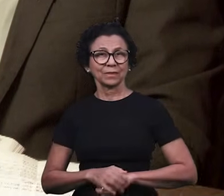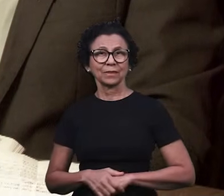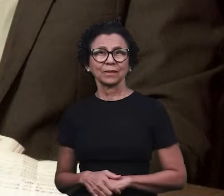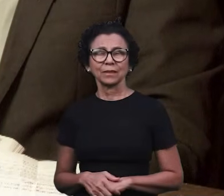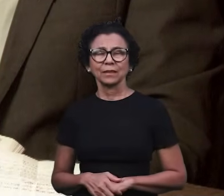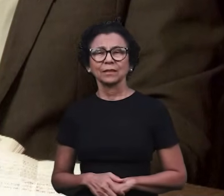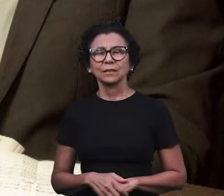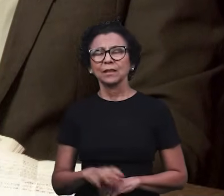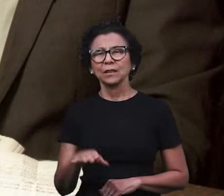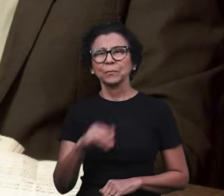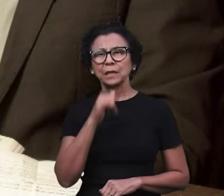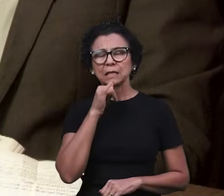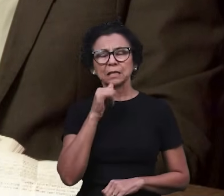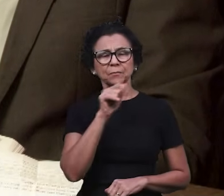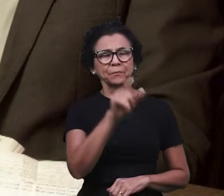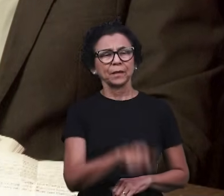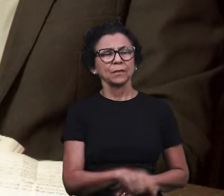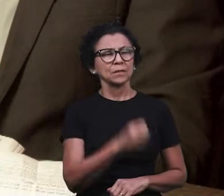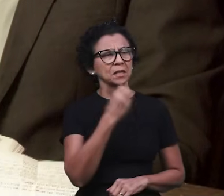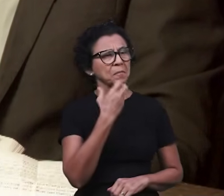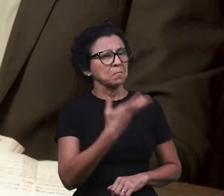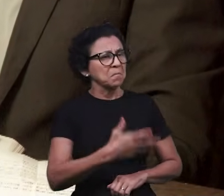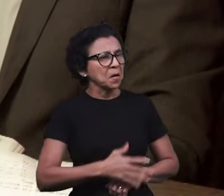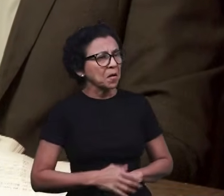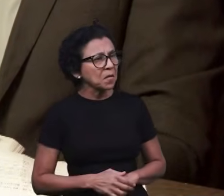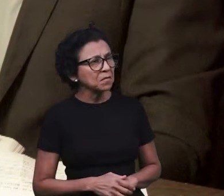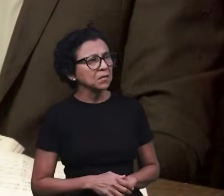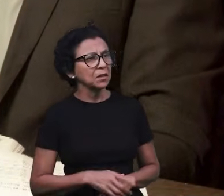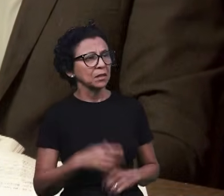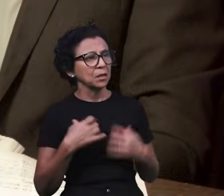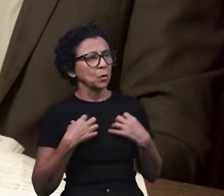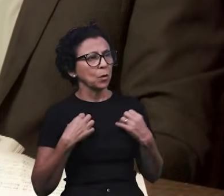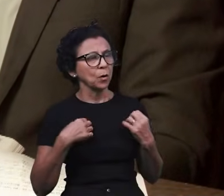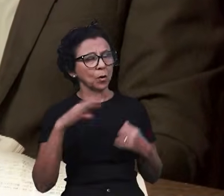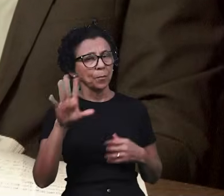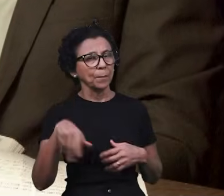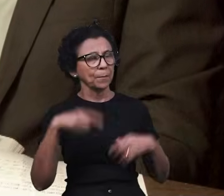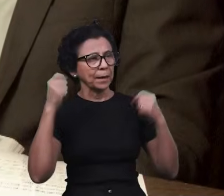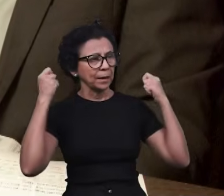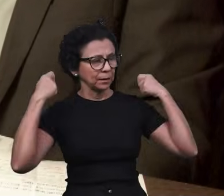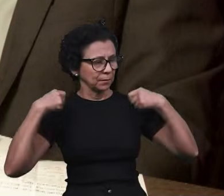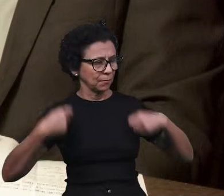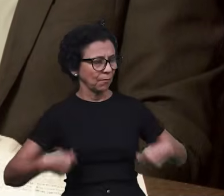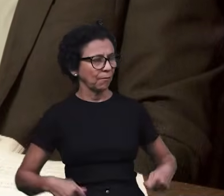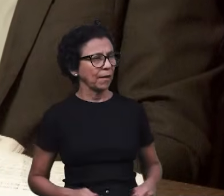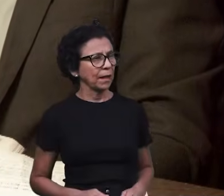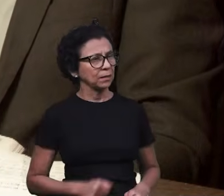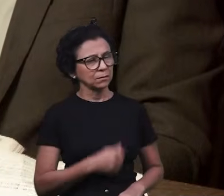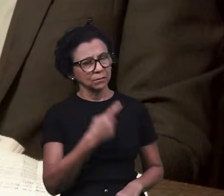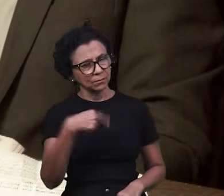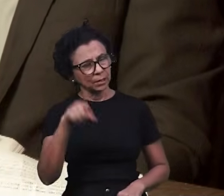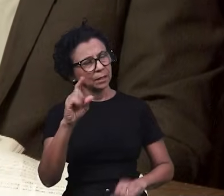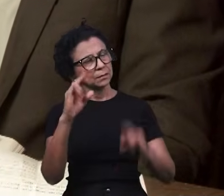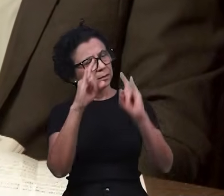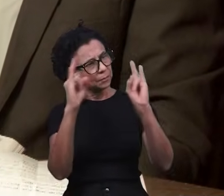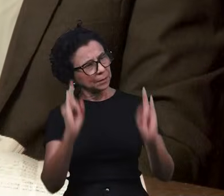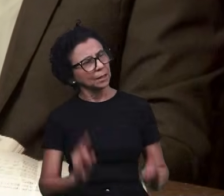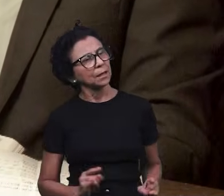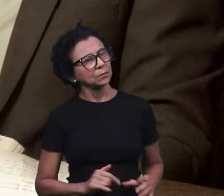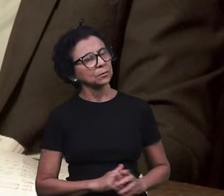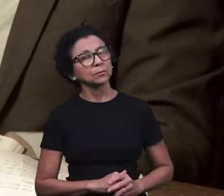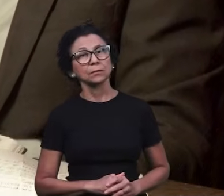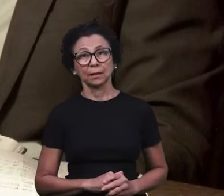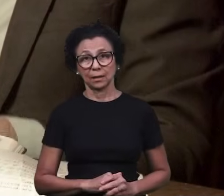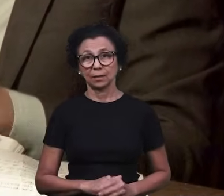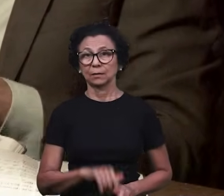pega aí a sua vestimenta do jeito que você está e entra lá. Não é isso. Tem toda uma preparação. E